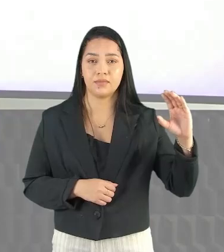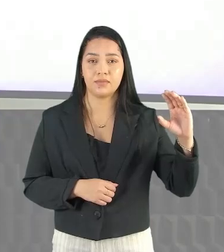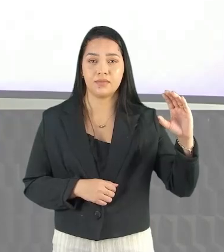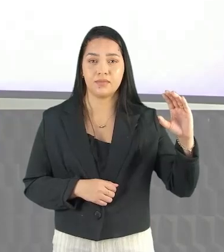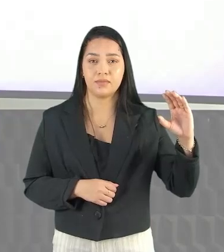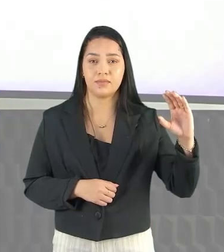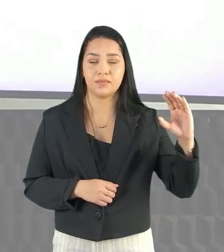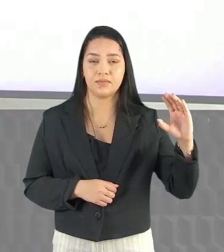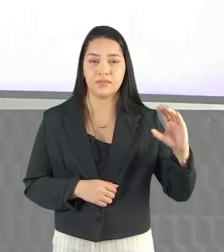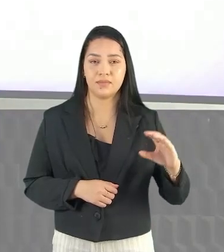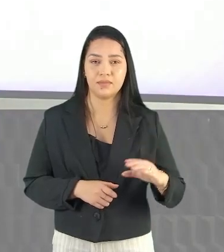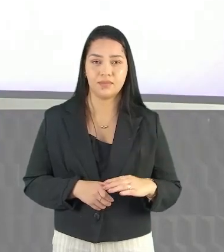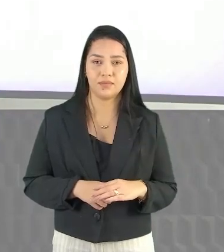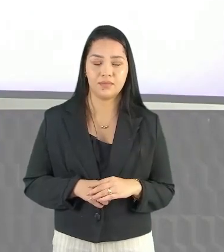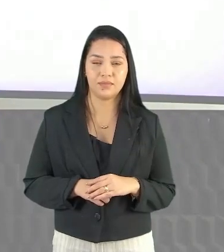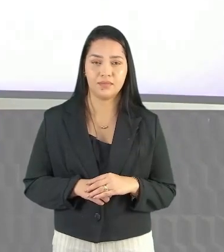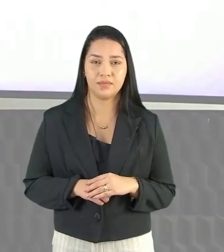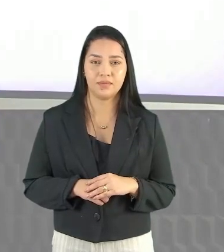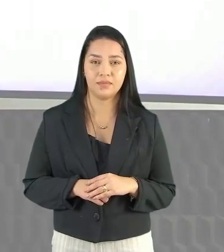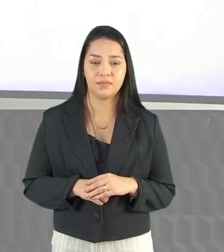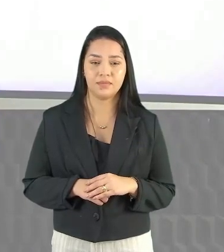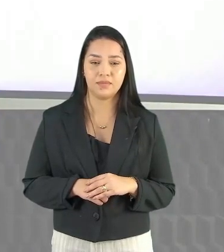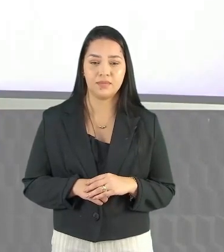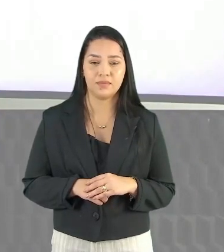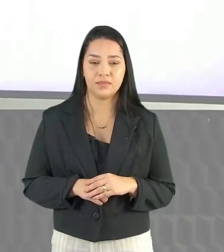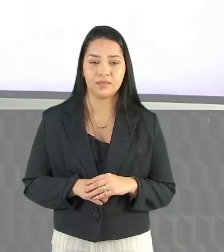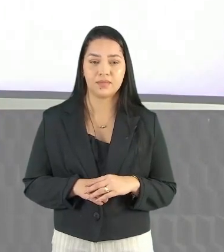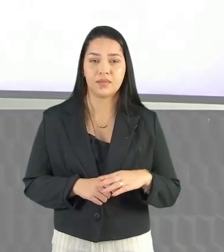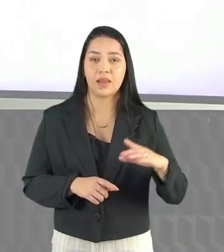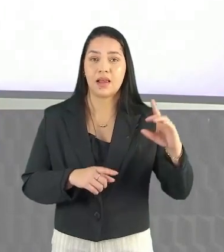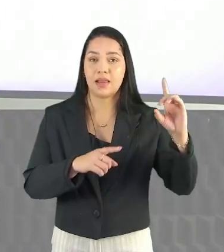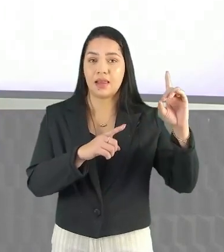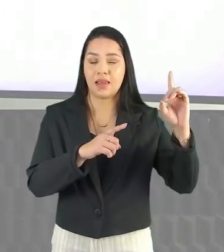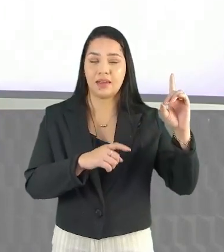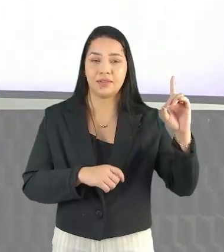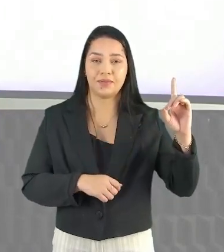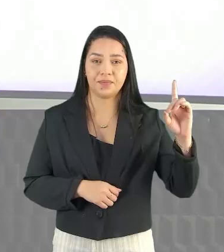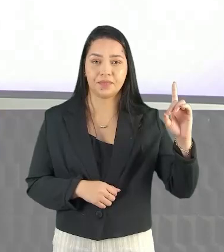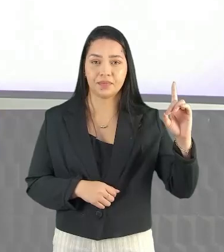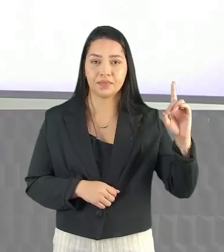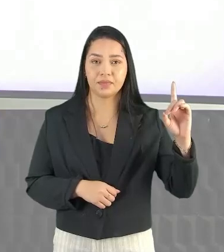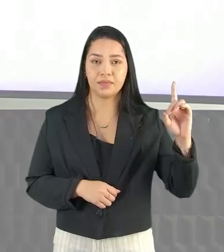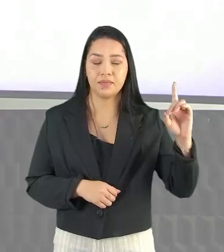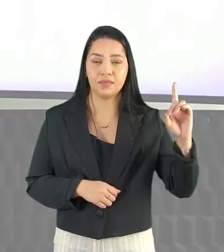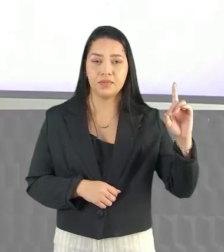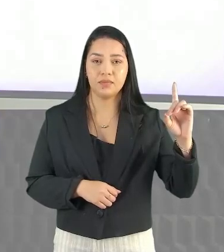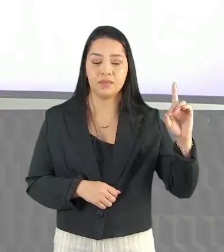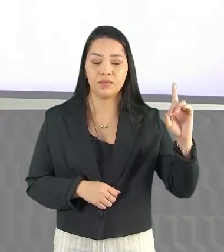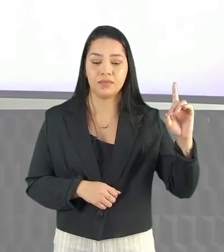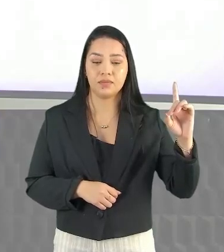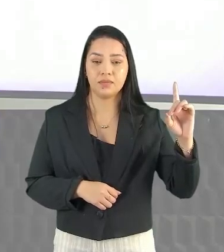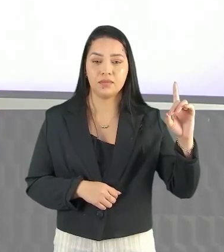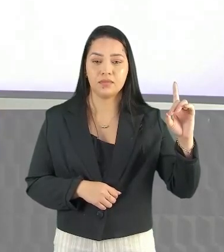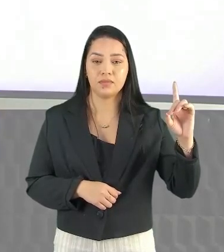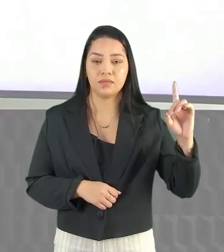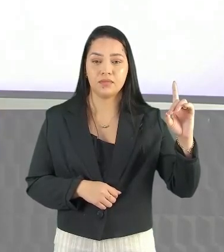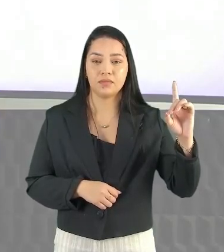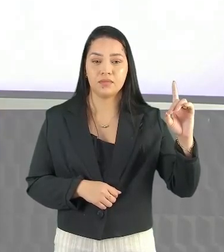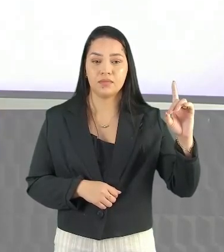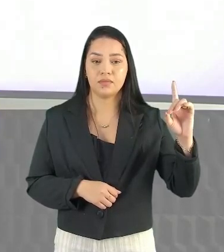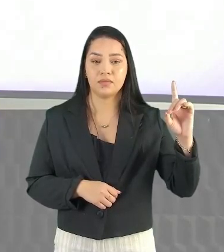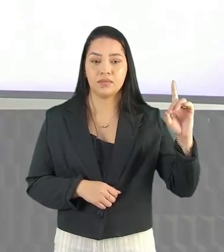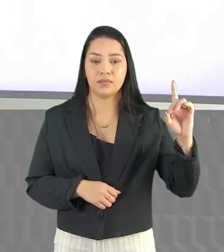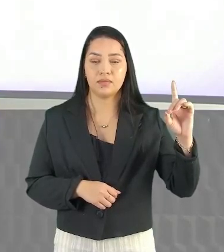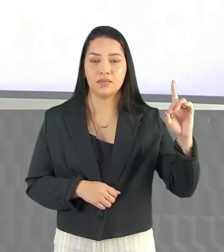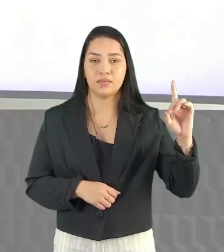tecnológicas na indústria e mudanças compatíveis na legislação trabalhista. A letra D, aproveitou a conjuntura de